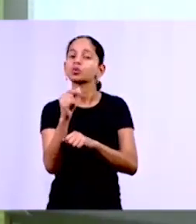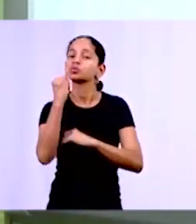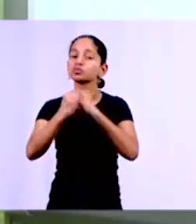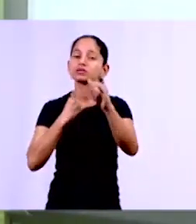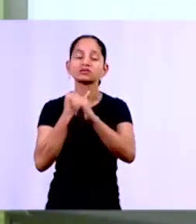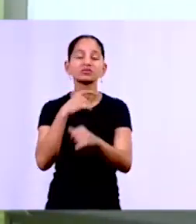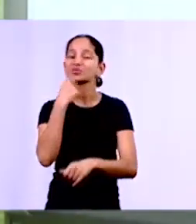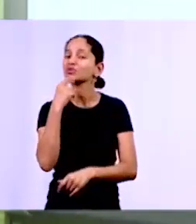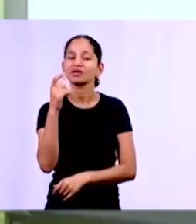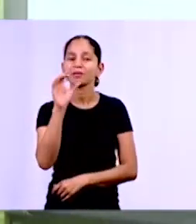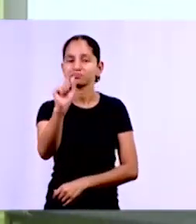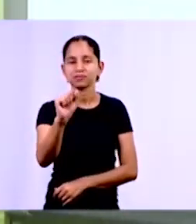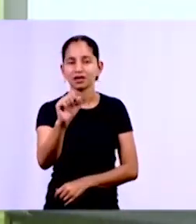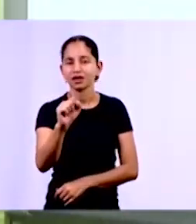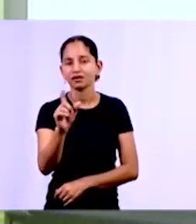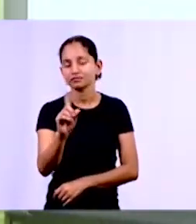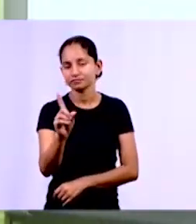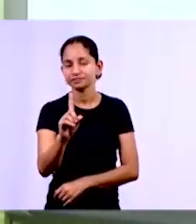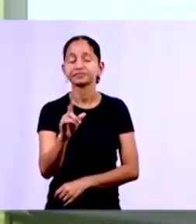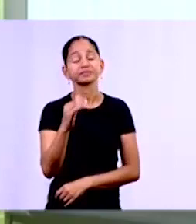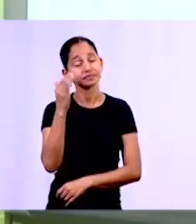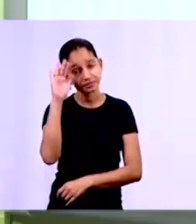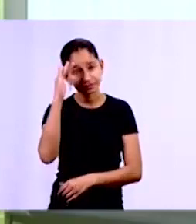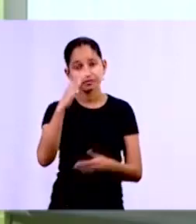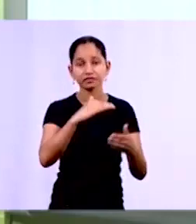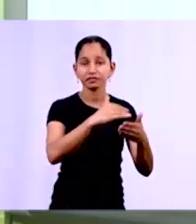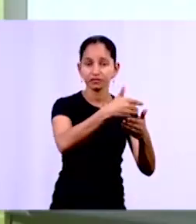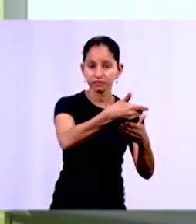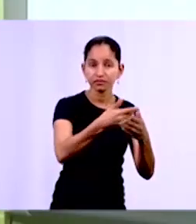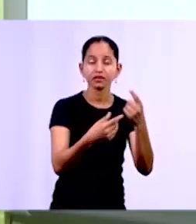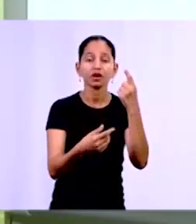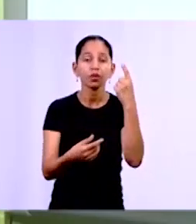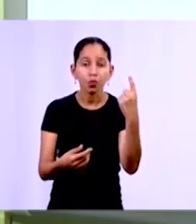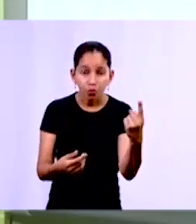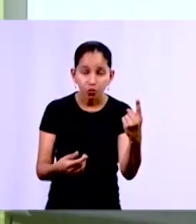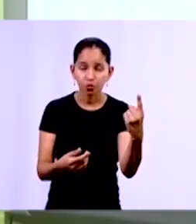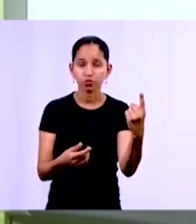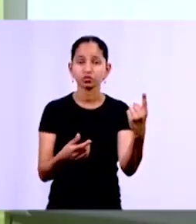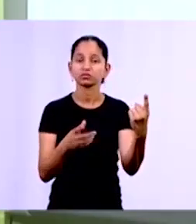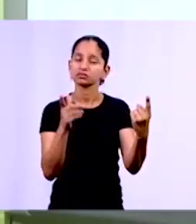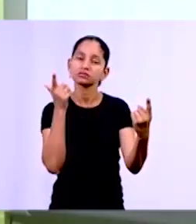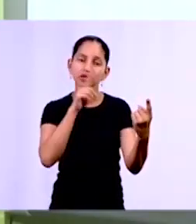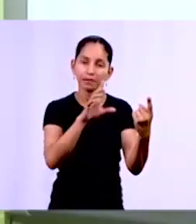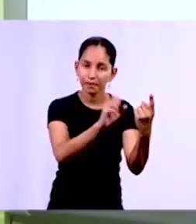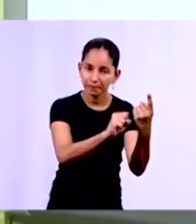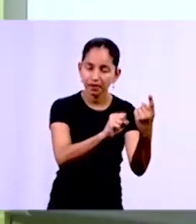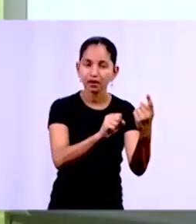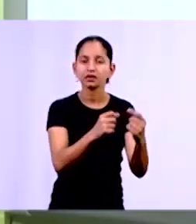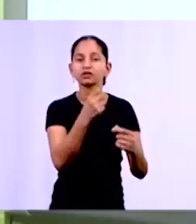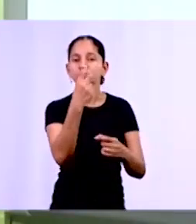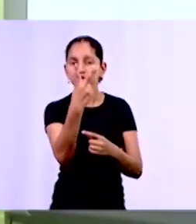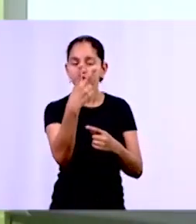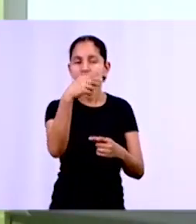diferença. Esse computador, esse notebook, ele tem um processador, ele tem 2 núcleos e cada